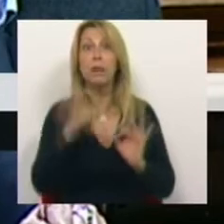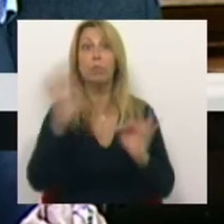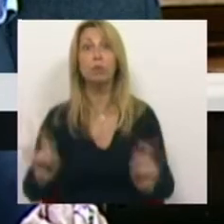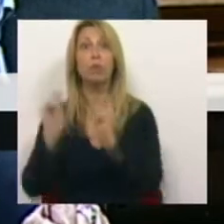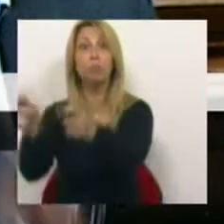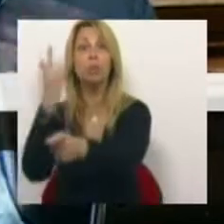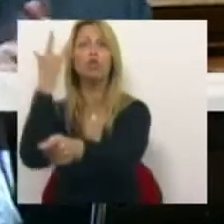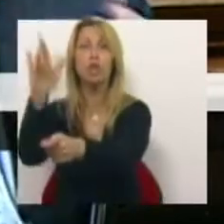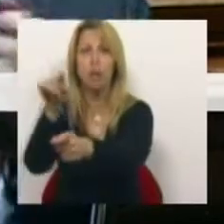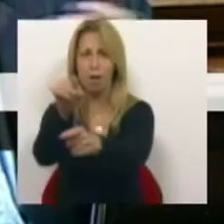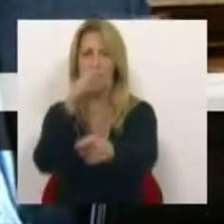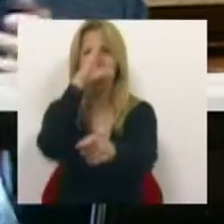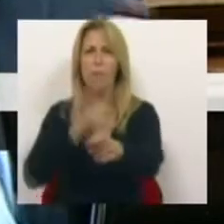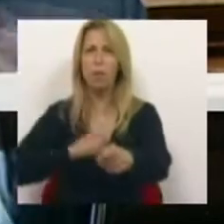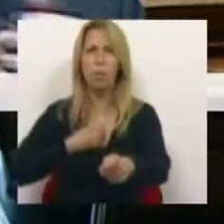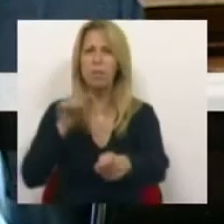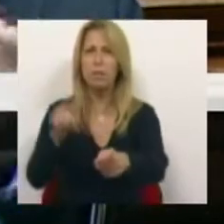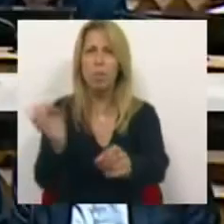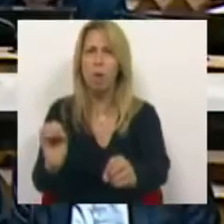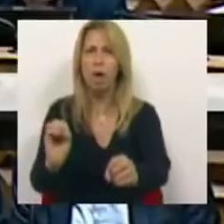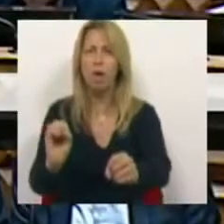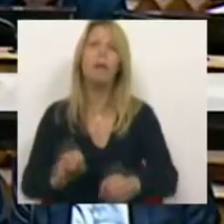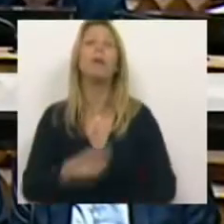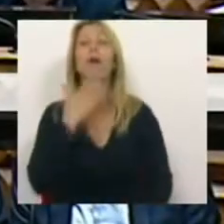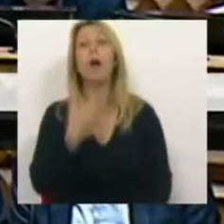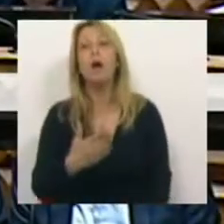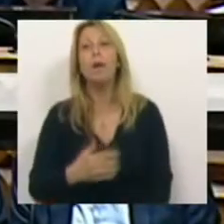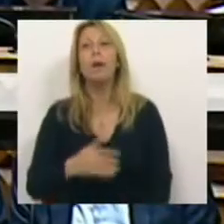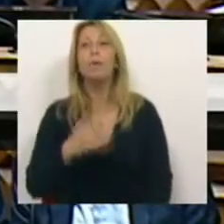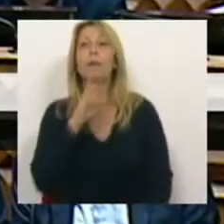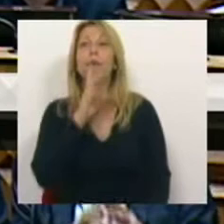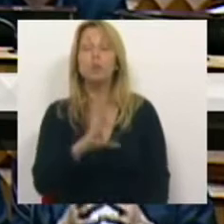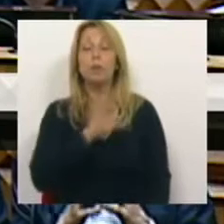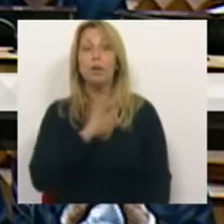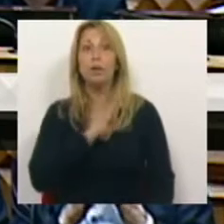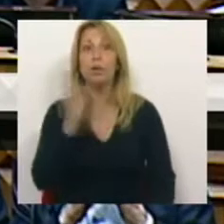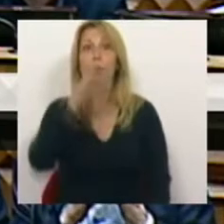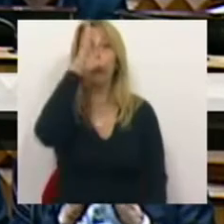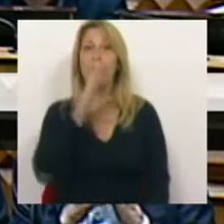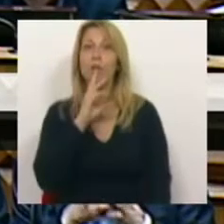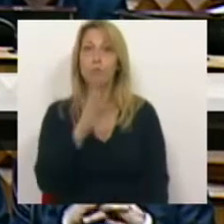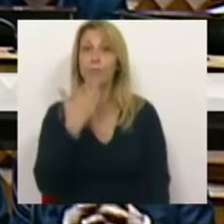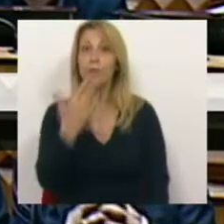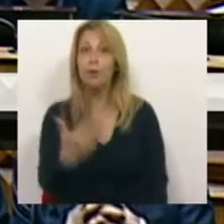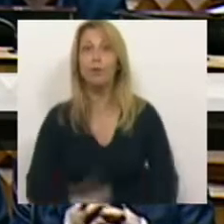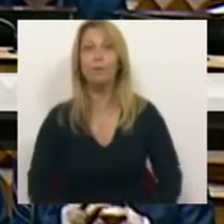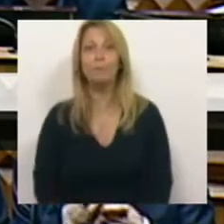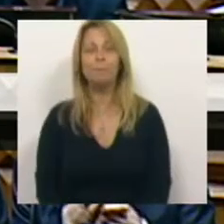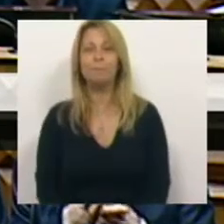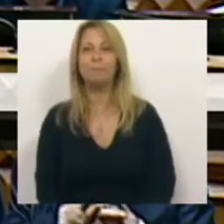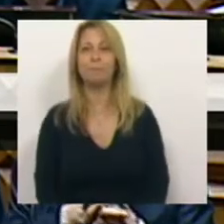Governo. Muito obrigado, Sra. Deputada. Para responder, tem a palavra o Sr. Primeiro-Ministro. Faz favor.